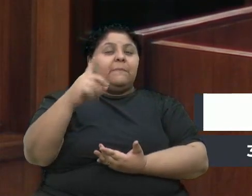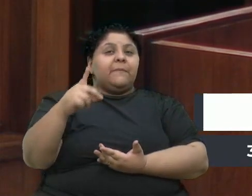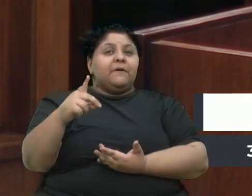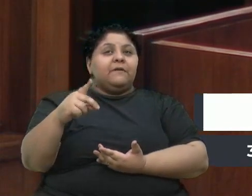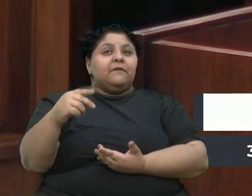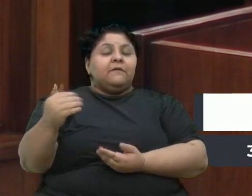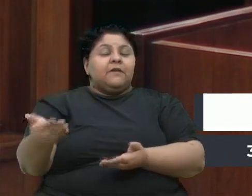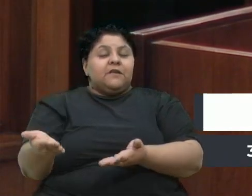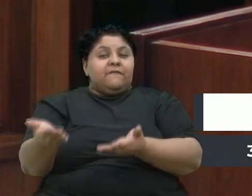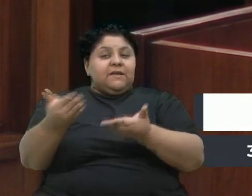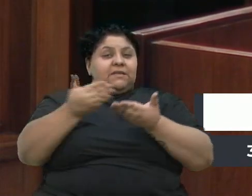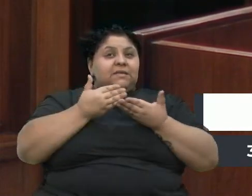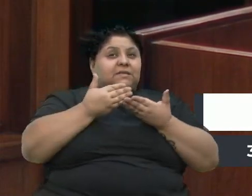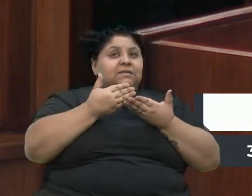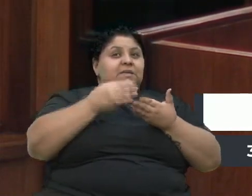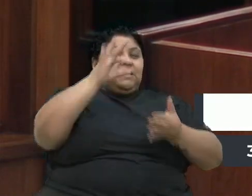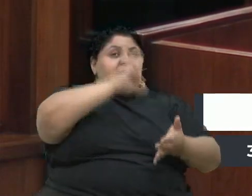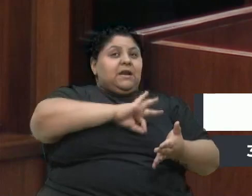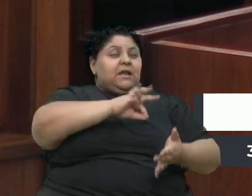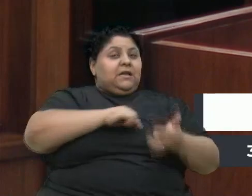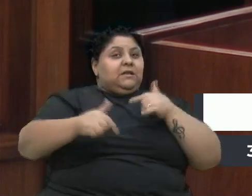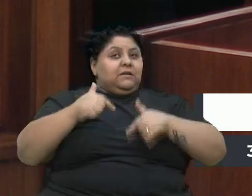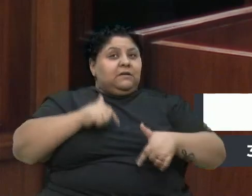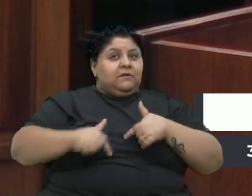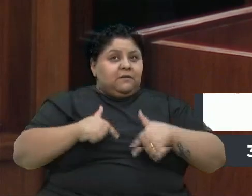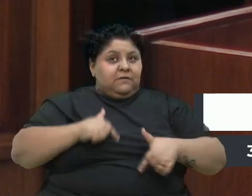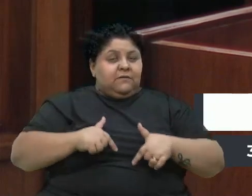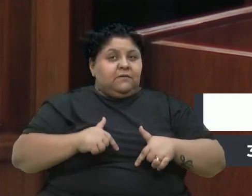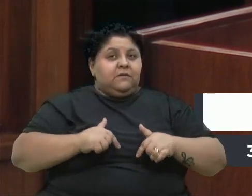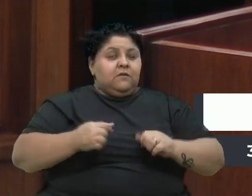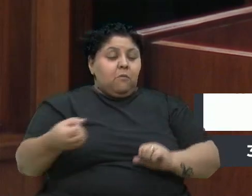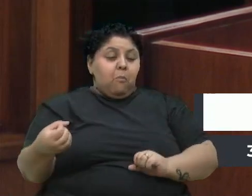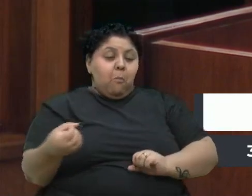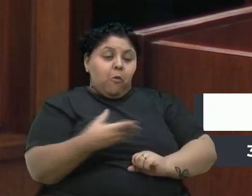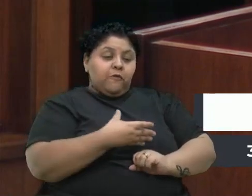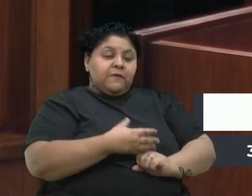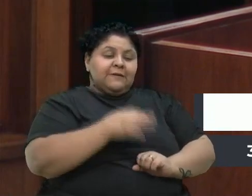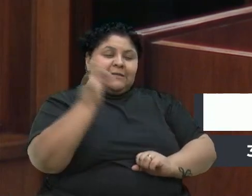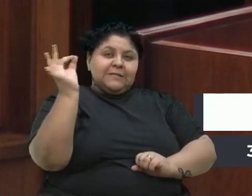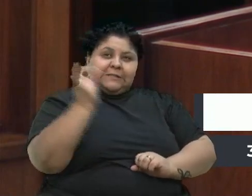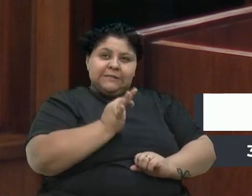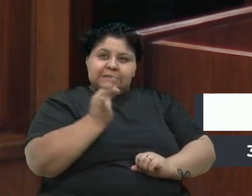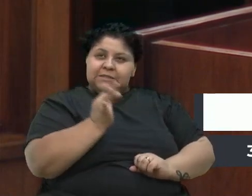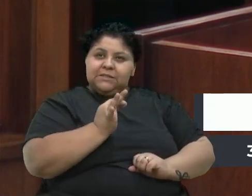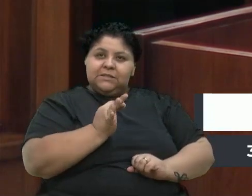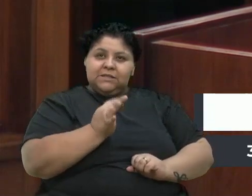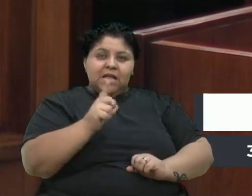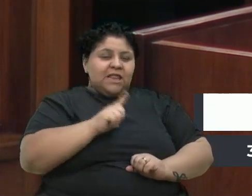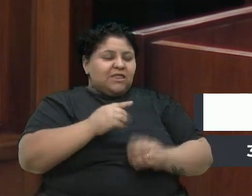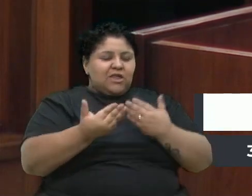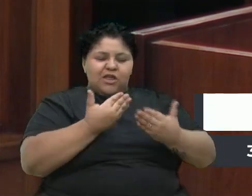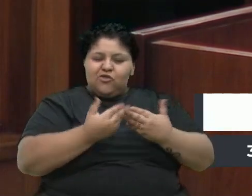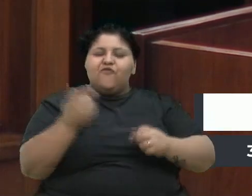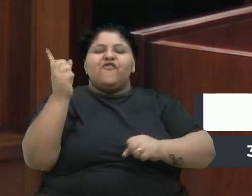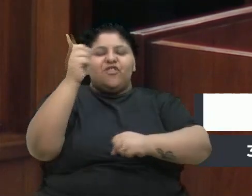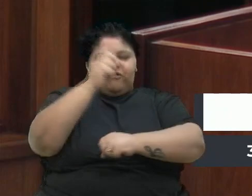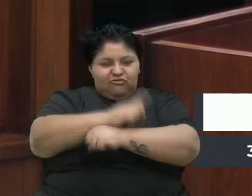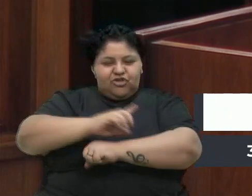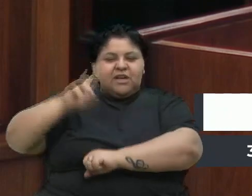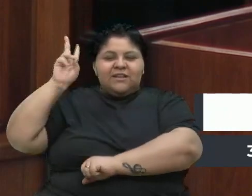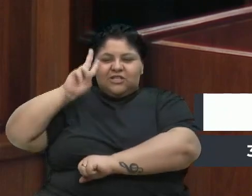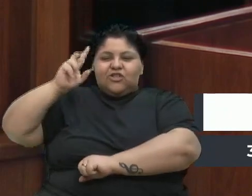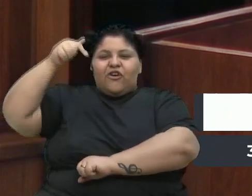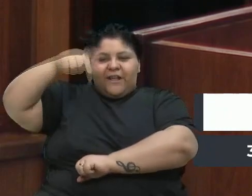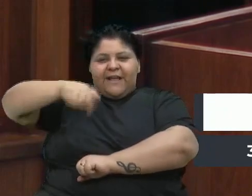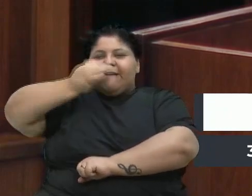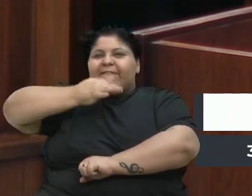renda, emprego, economia, eficiência, modernidade. É, sem dúvida alguma, um dia histórico para Caxias do Sul, e a gente precisa falar